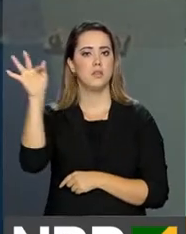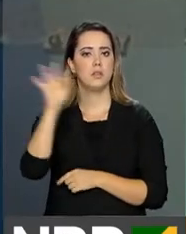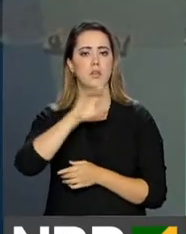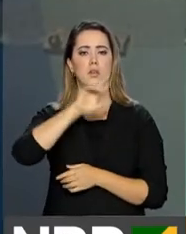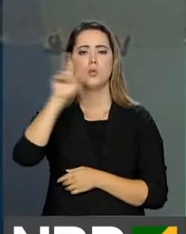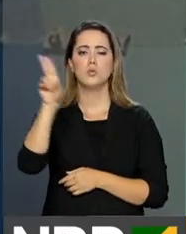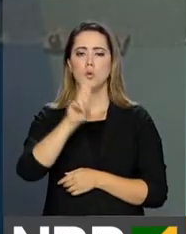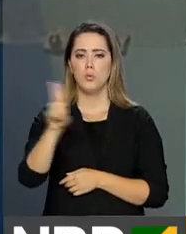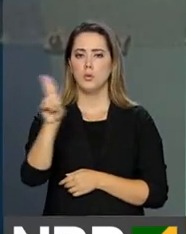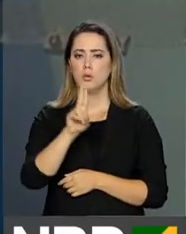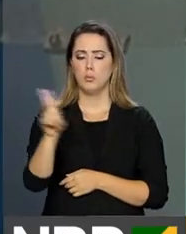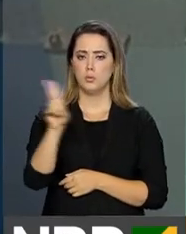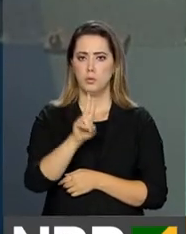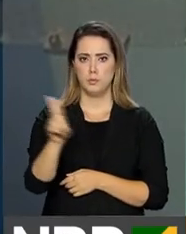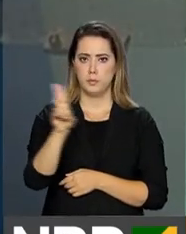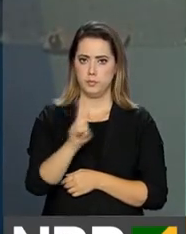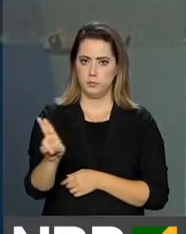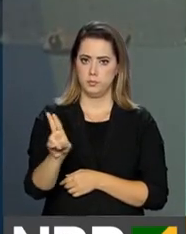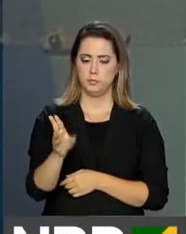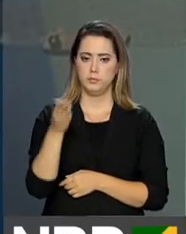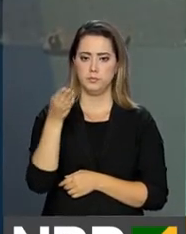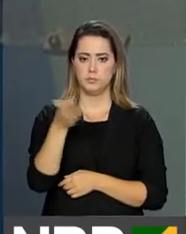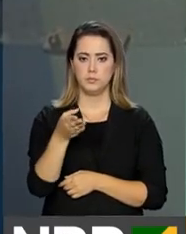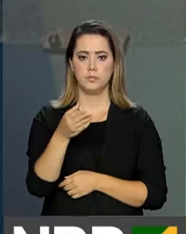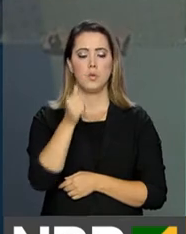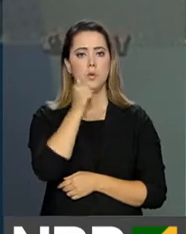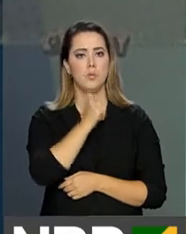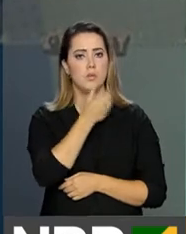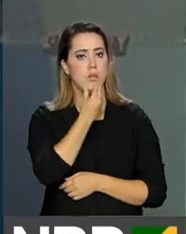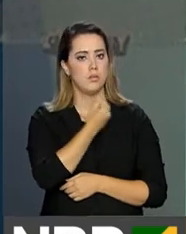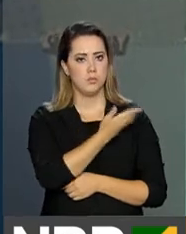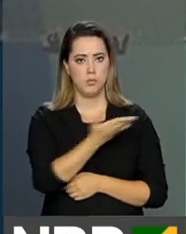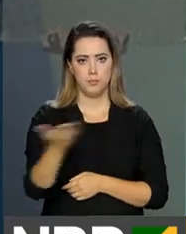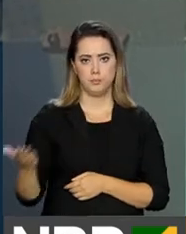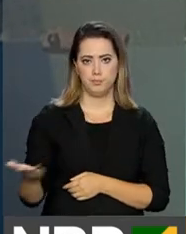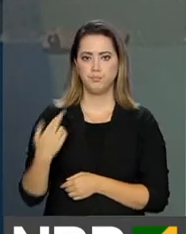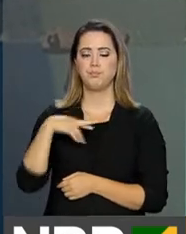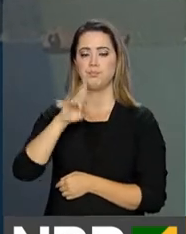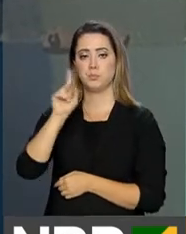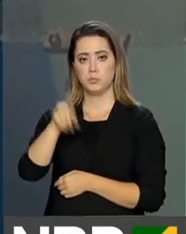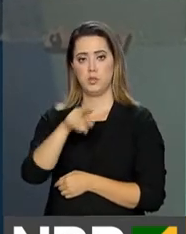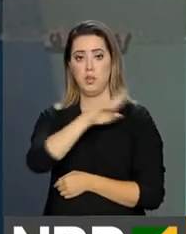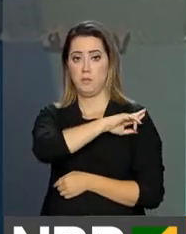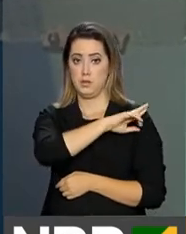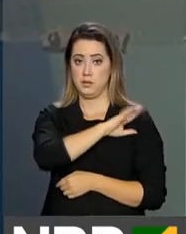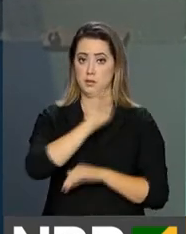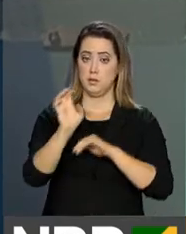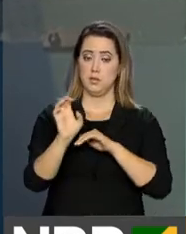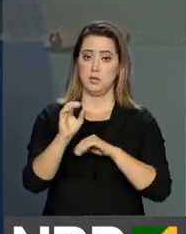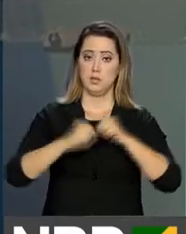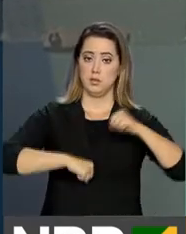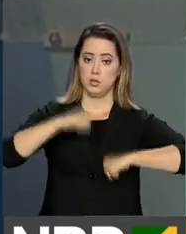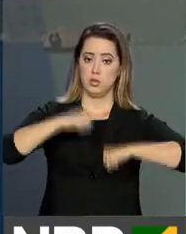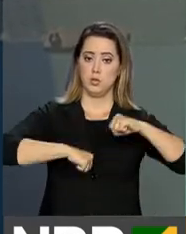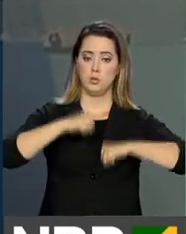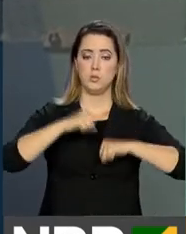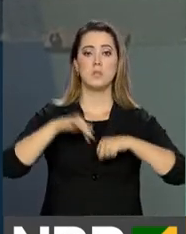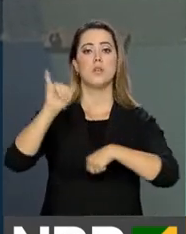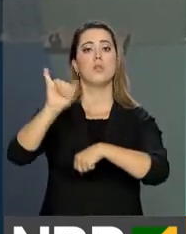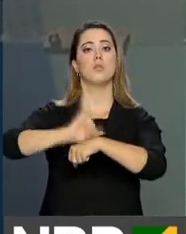Aleluia, Carlos Melles, as senhoras e senhores representantes da indústria brasileira do